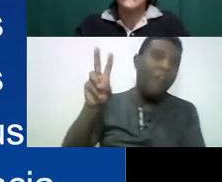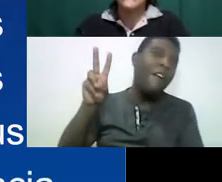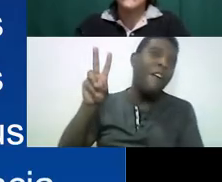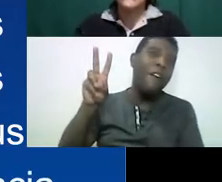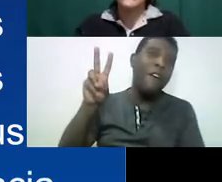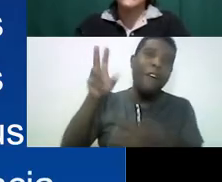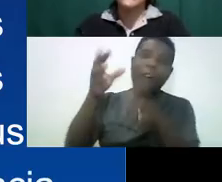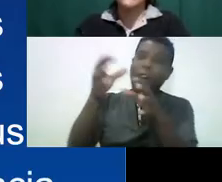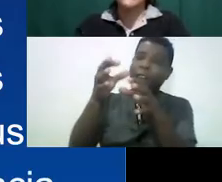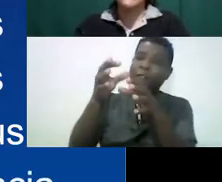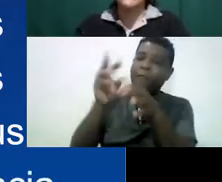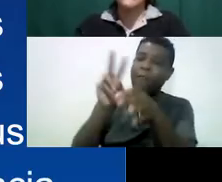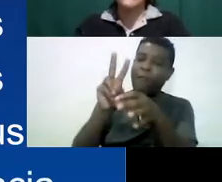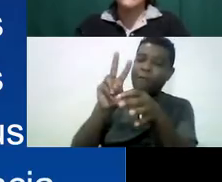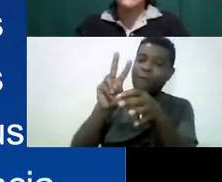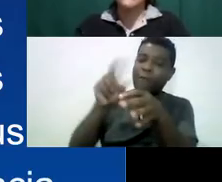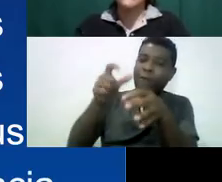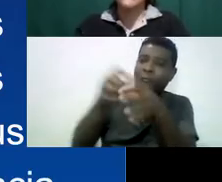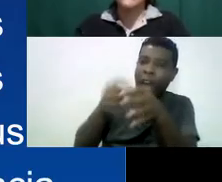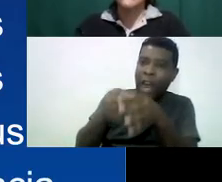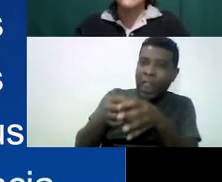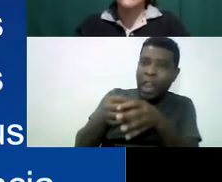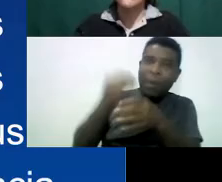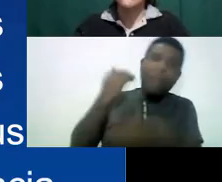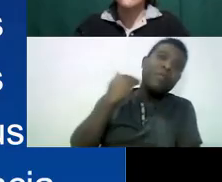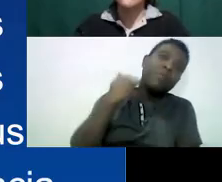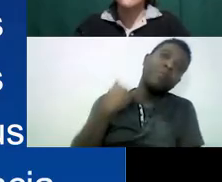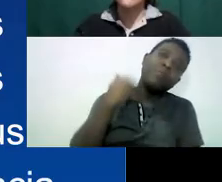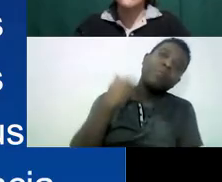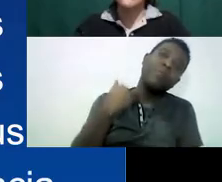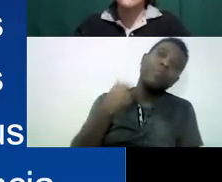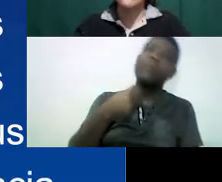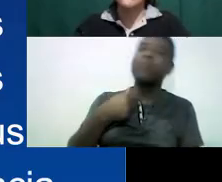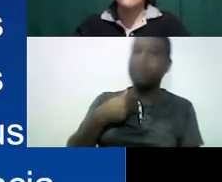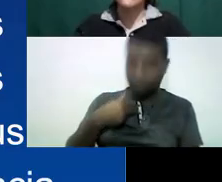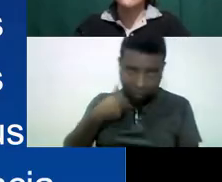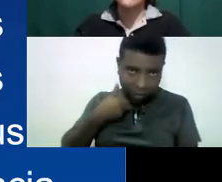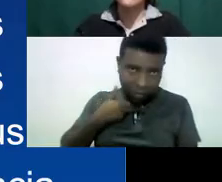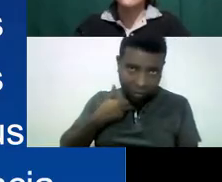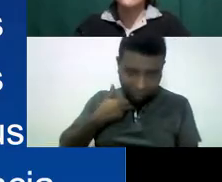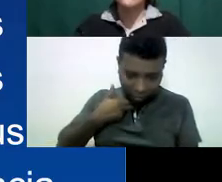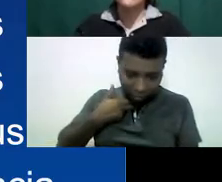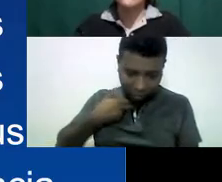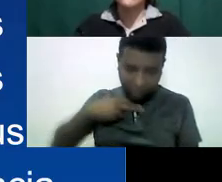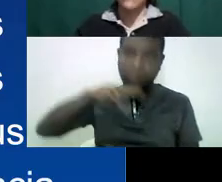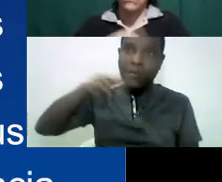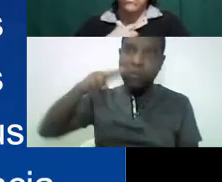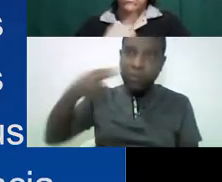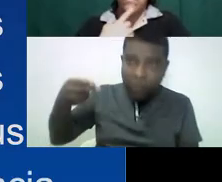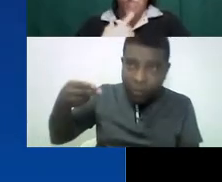flexão, você fica com o queixo a 2 dedos do peito, tá? Do externo. É o normal da flexão,